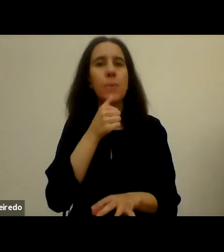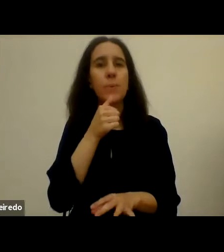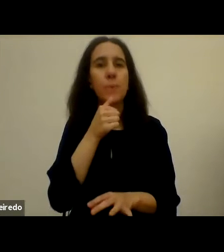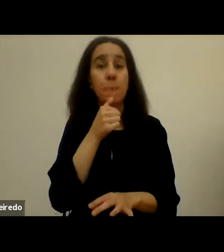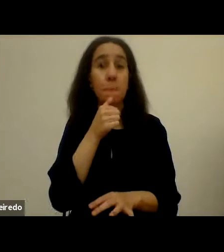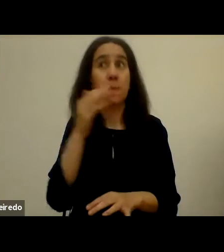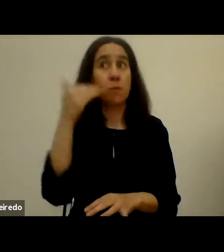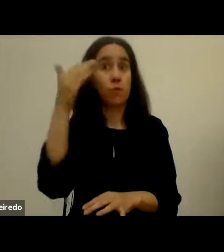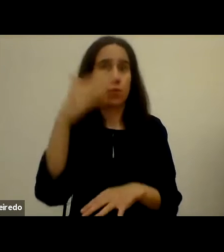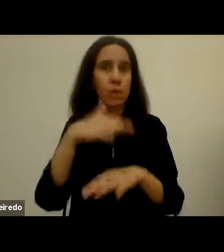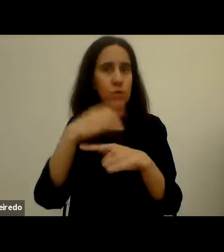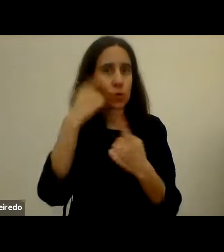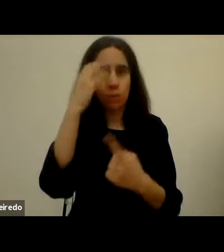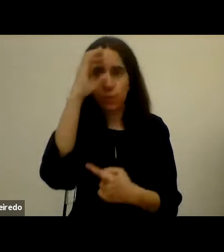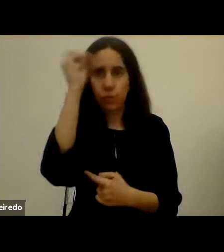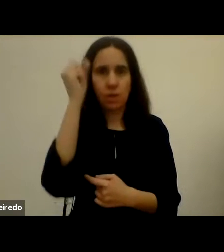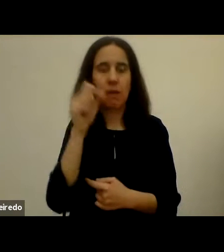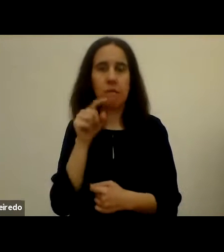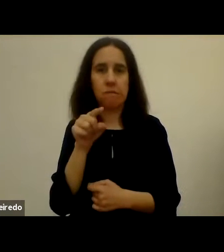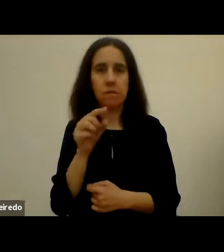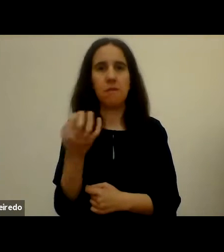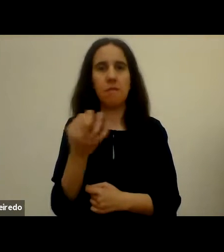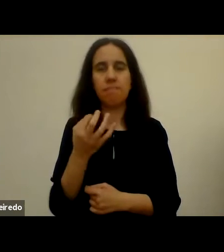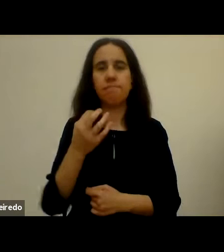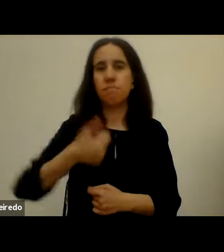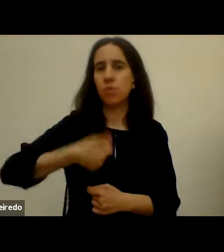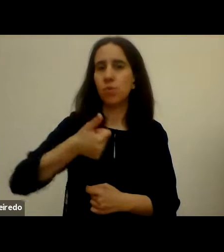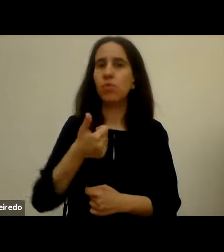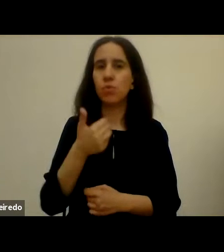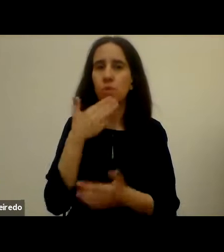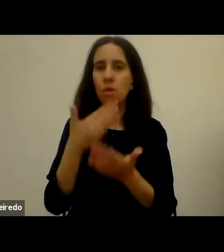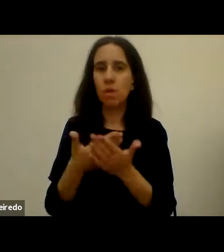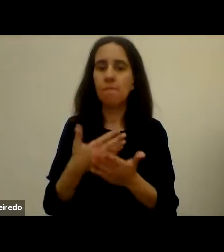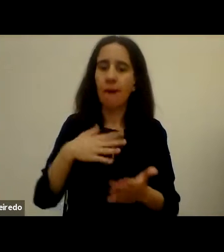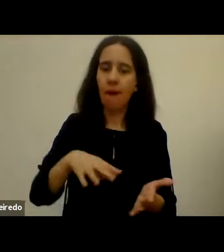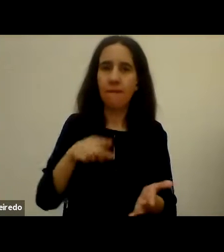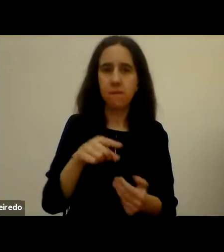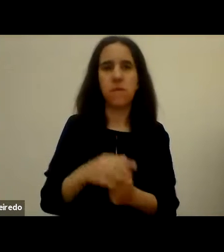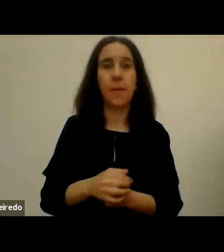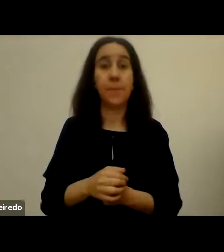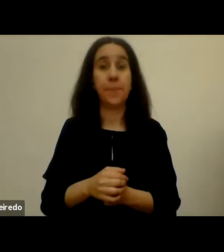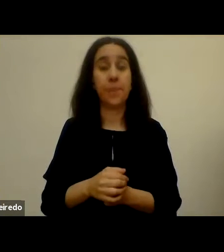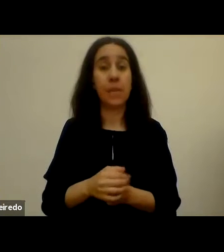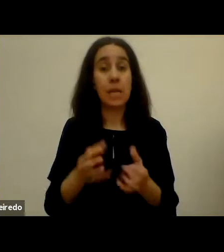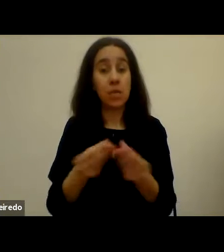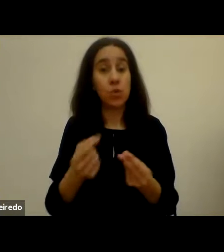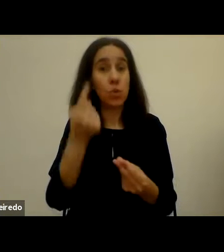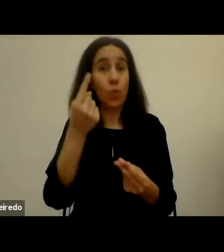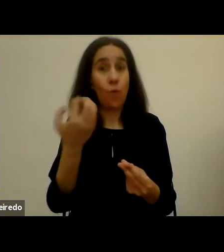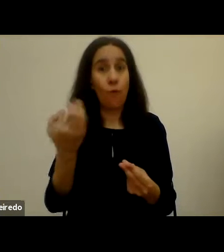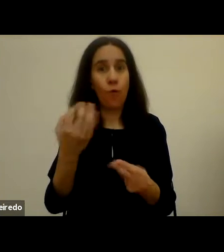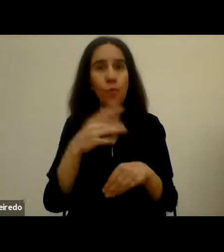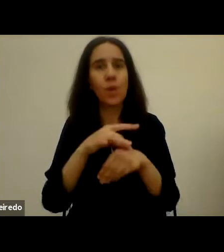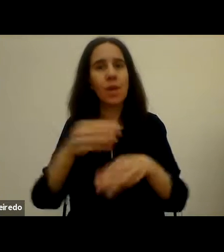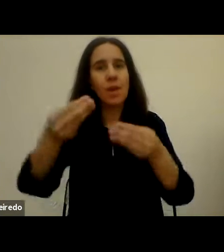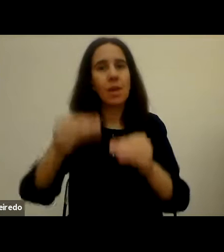no futuro da administração pública e é isso, sobretudo, que pretendemos. Um destes instrumentos foi justamente o guia